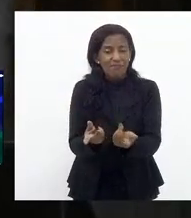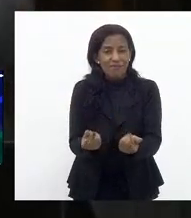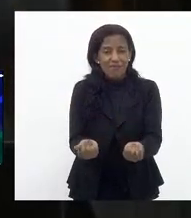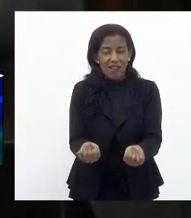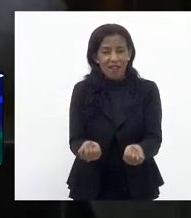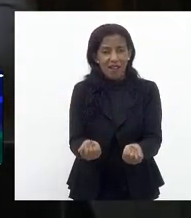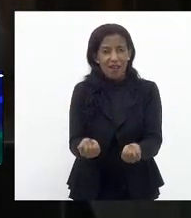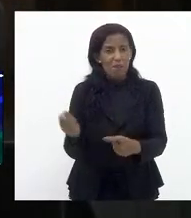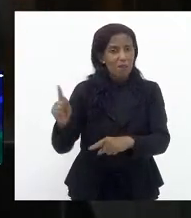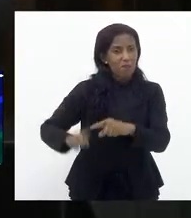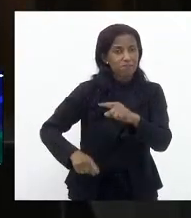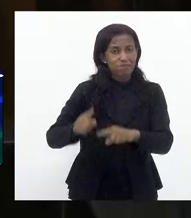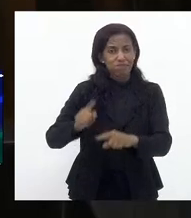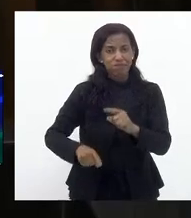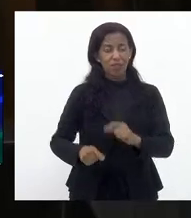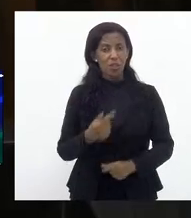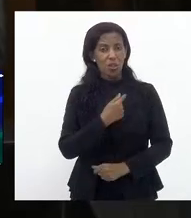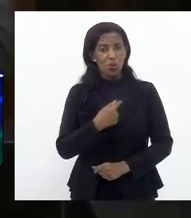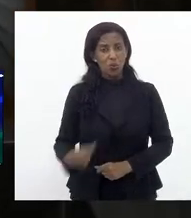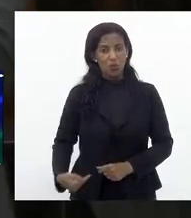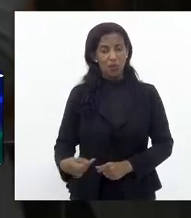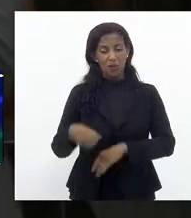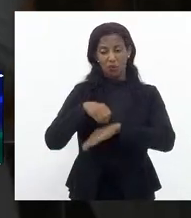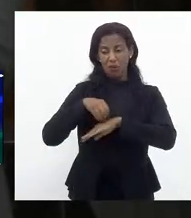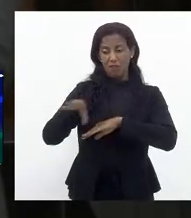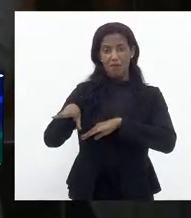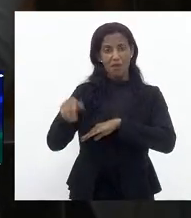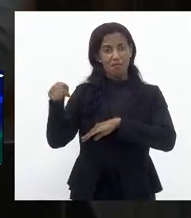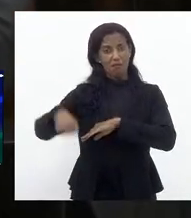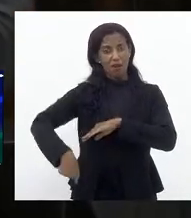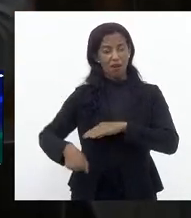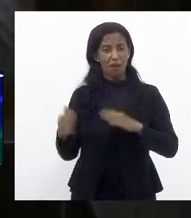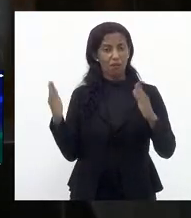E o governador Cláudio Castro envia para casa